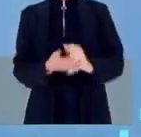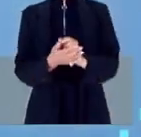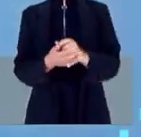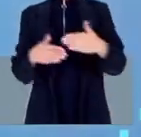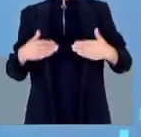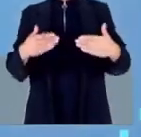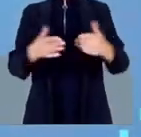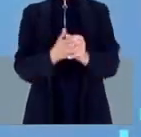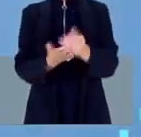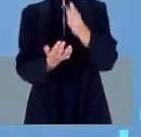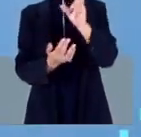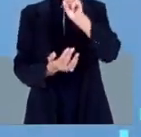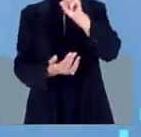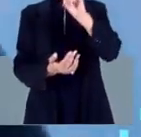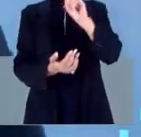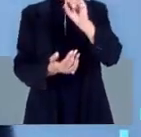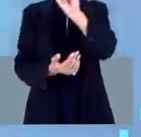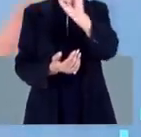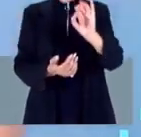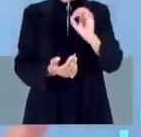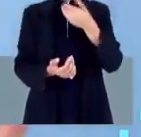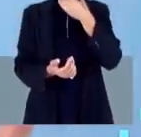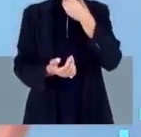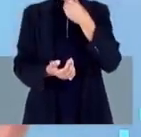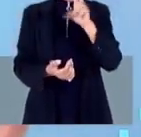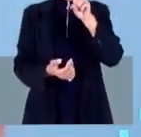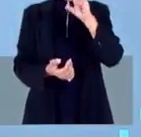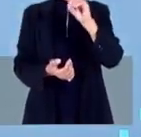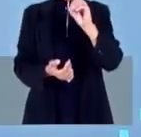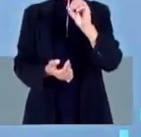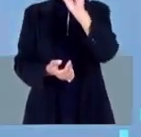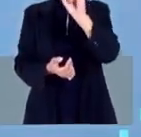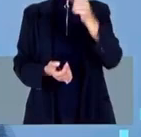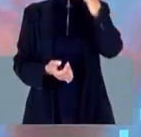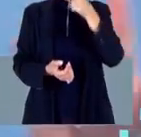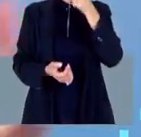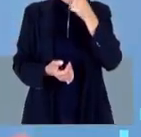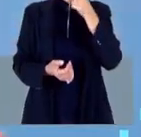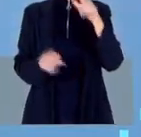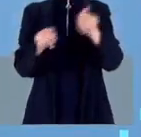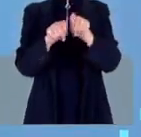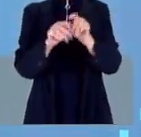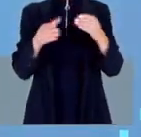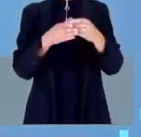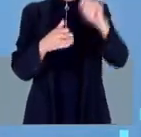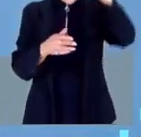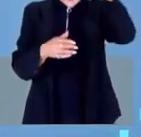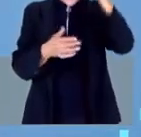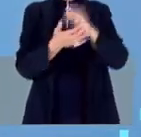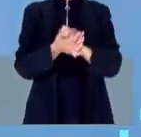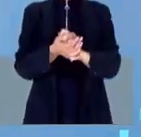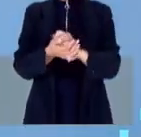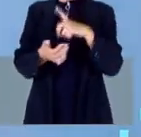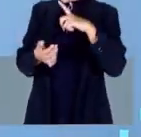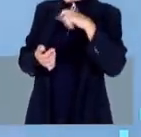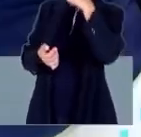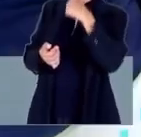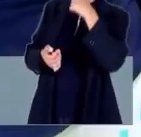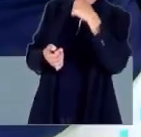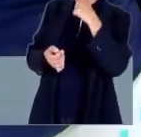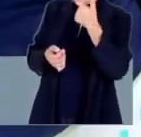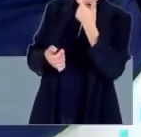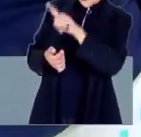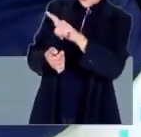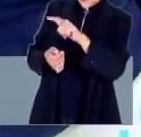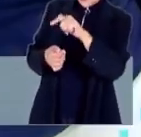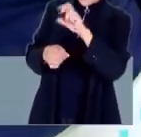de homens metade de mulheres e vai ter negros porque essa é a cara do Brasil alguém chegou a dizer o seguinte Mas vai ter mulher suficiente para